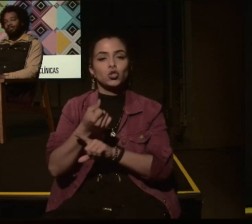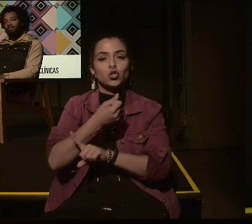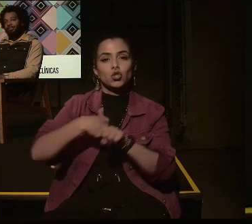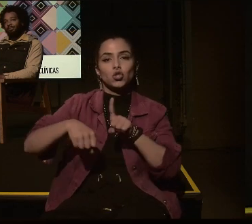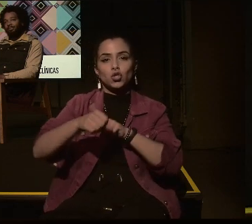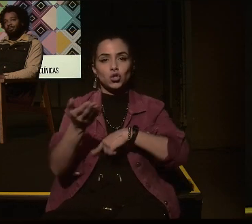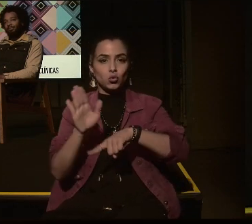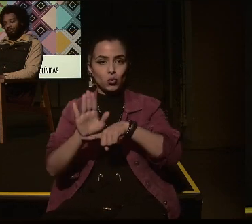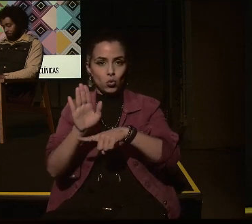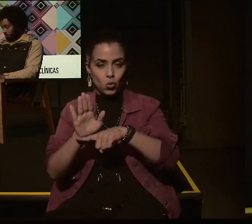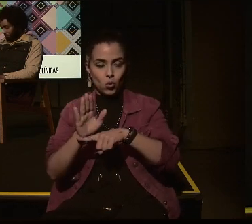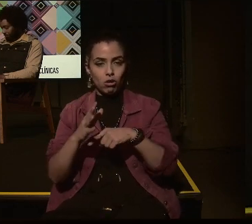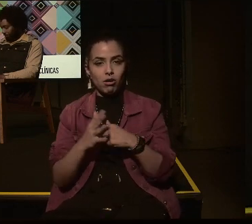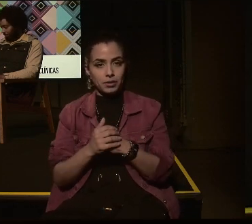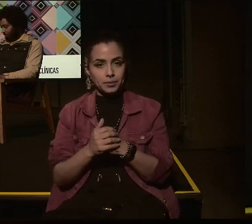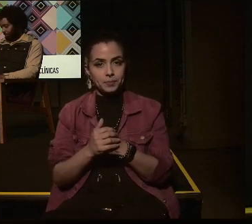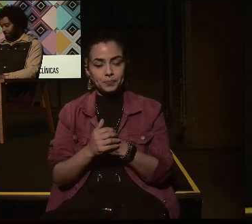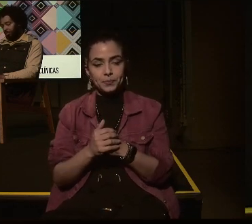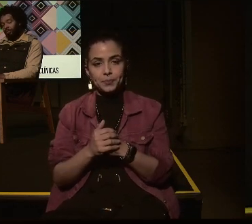e estudo